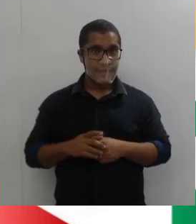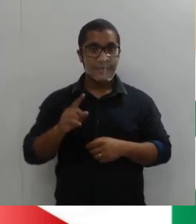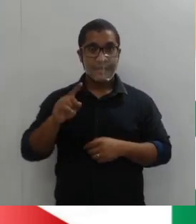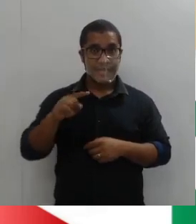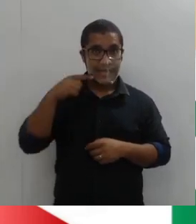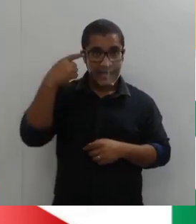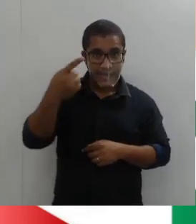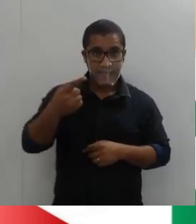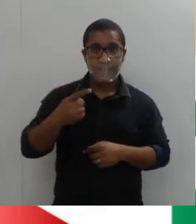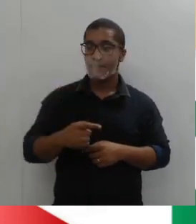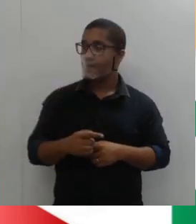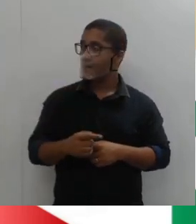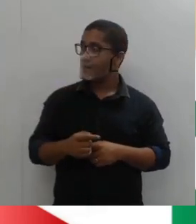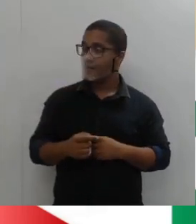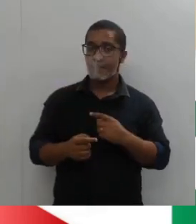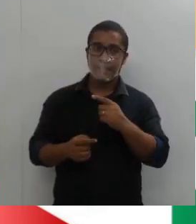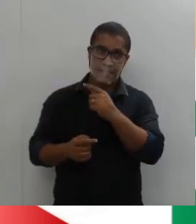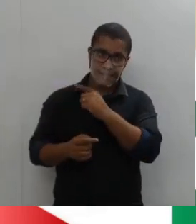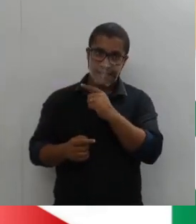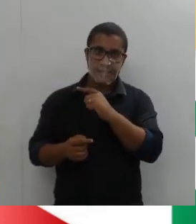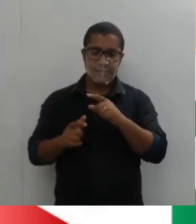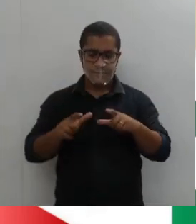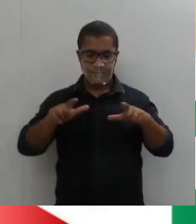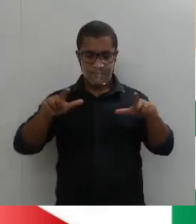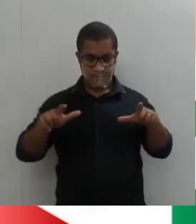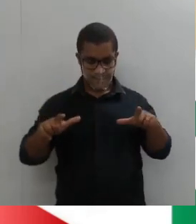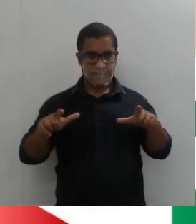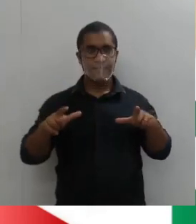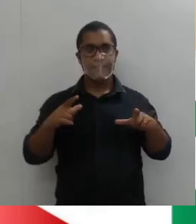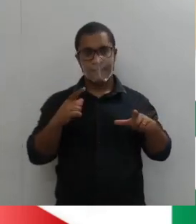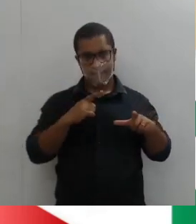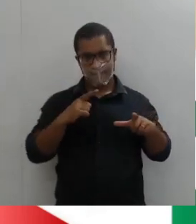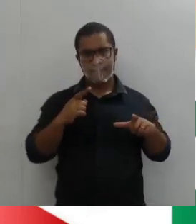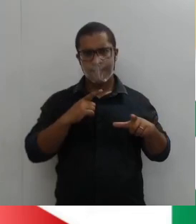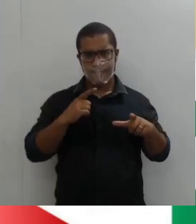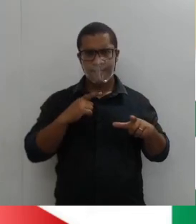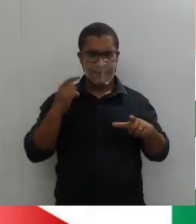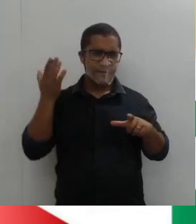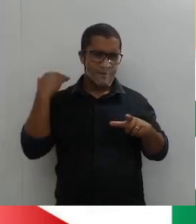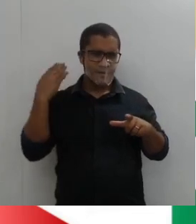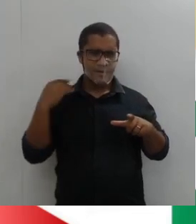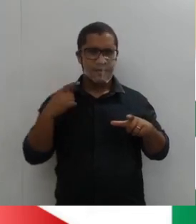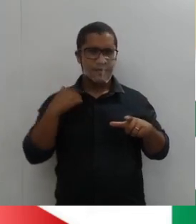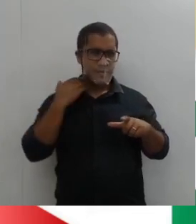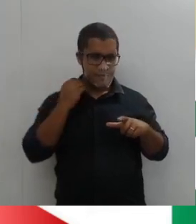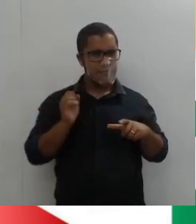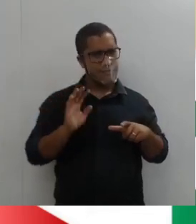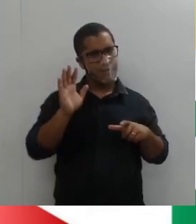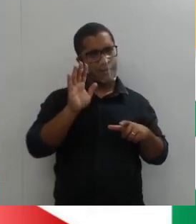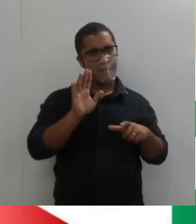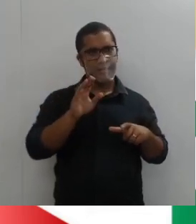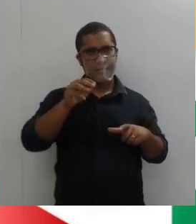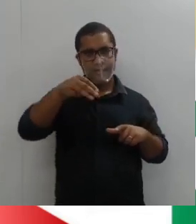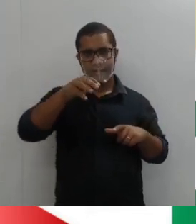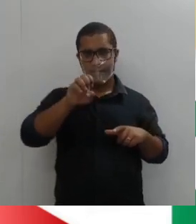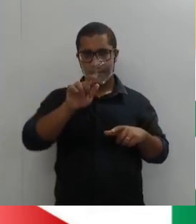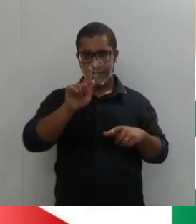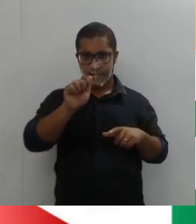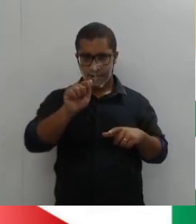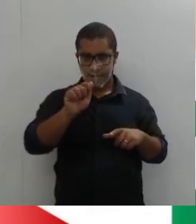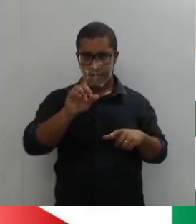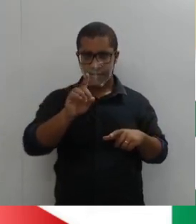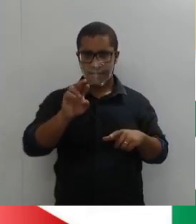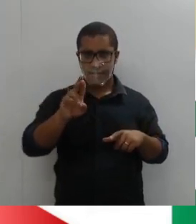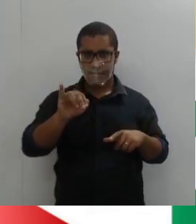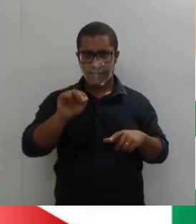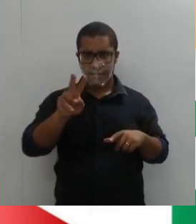Um outro console, esse já é maior, né? E também existia na época, mas aí era um pouco mais caro, era o Mega Drive. Já é uma